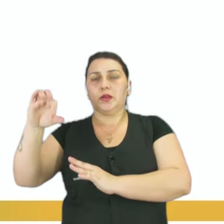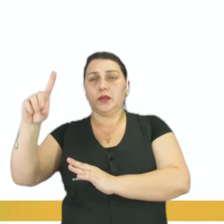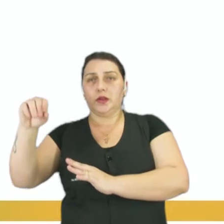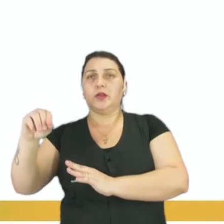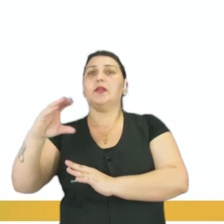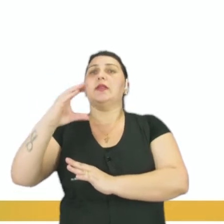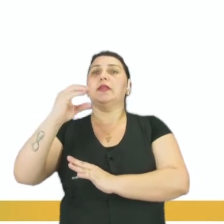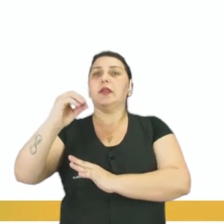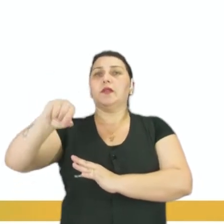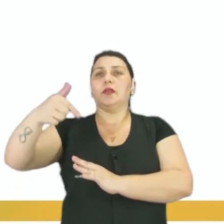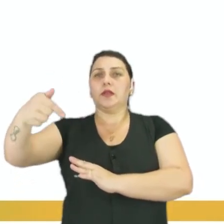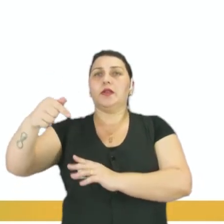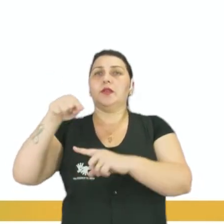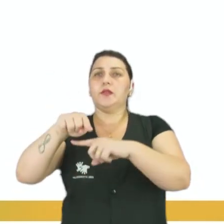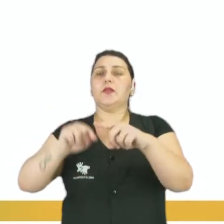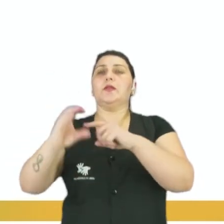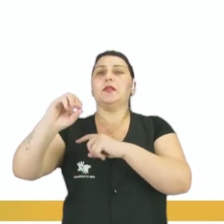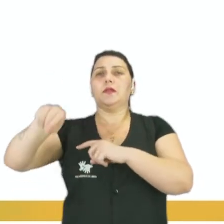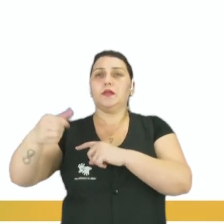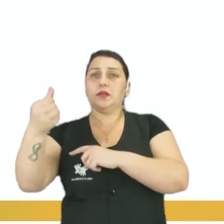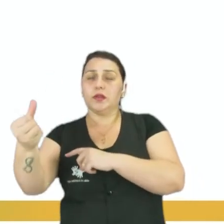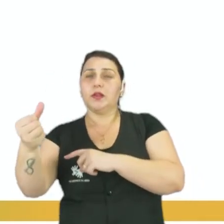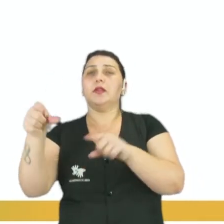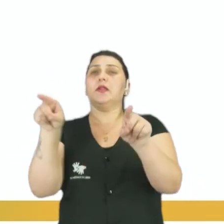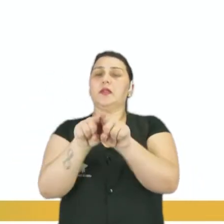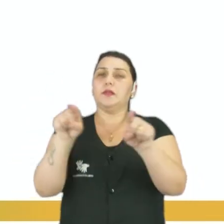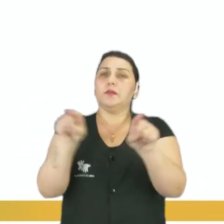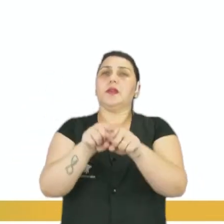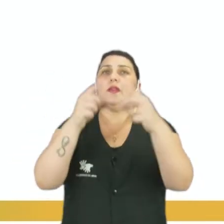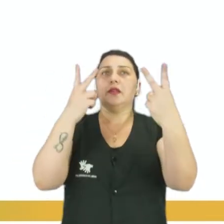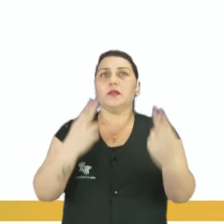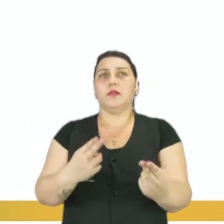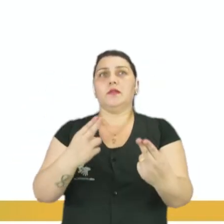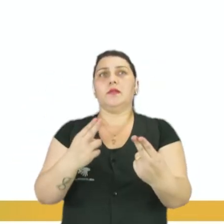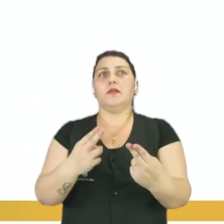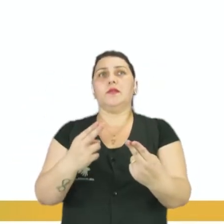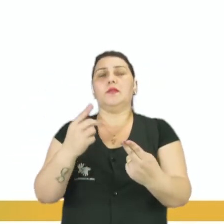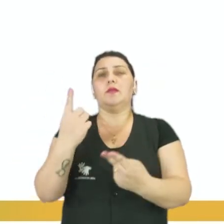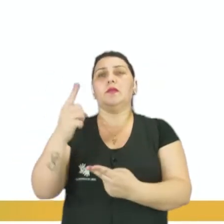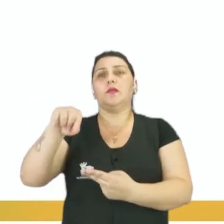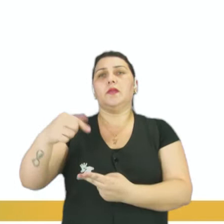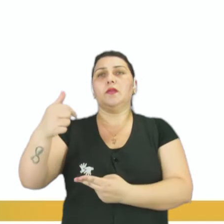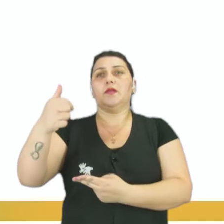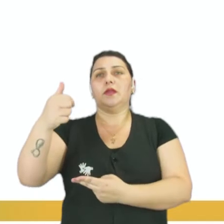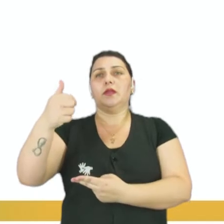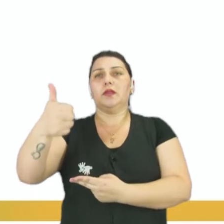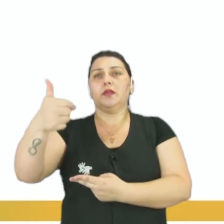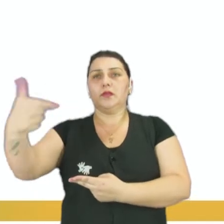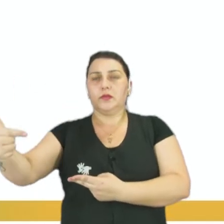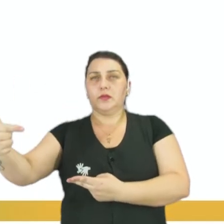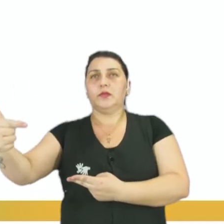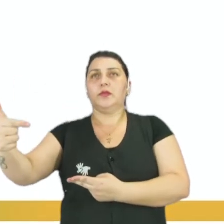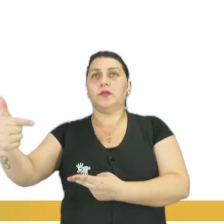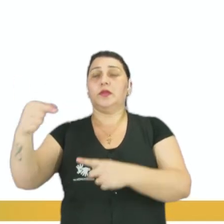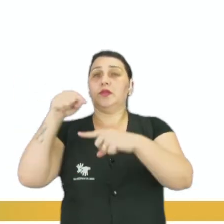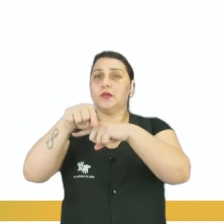0,7 dividido por 0,6 que por sua vez é igual a 1,12